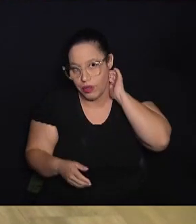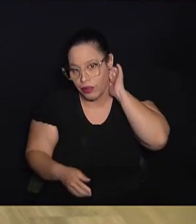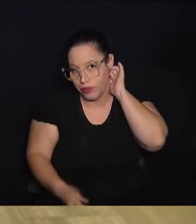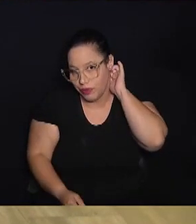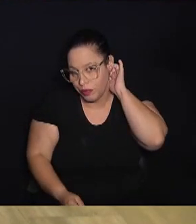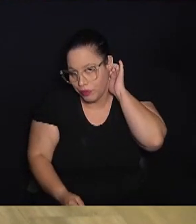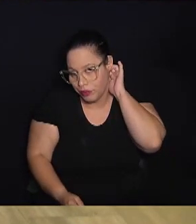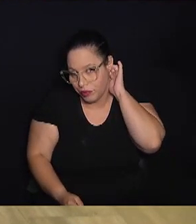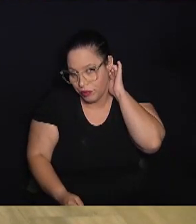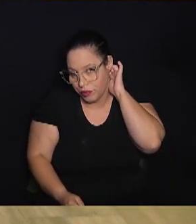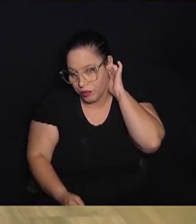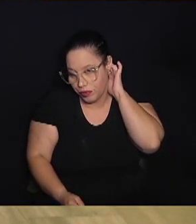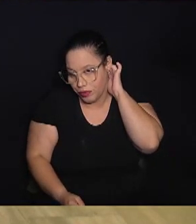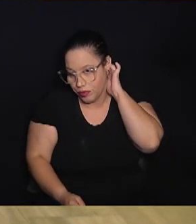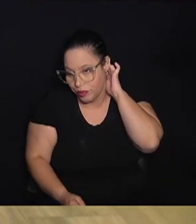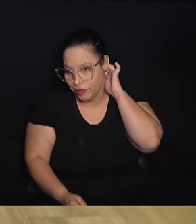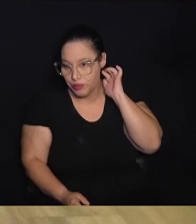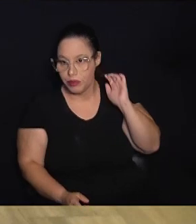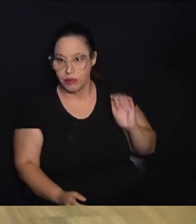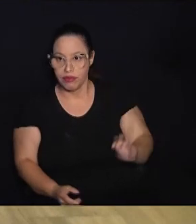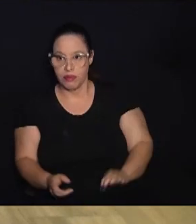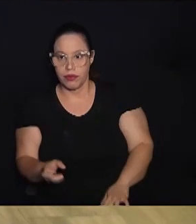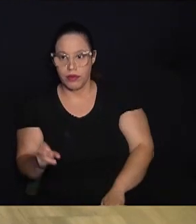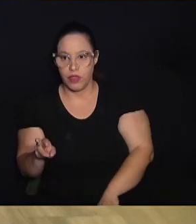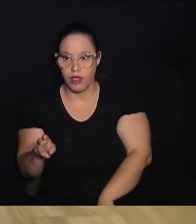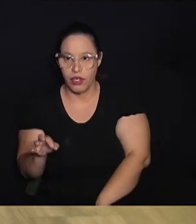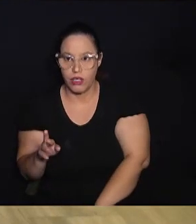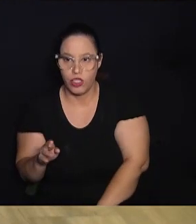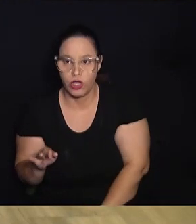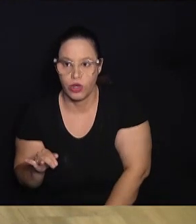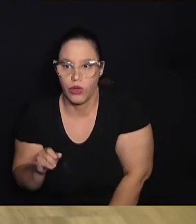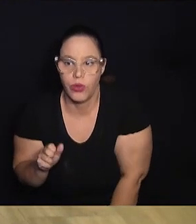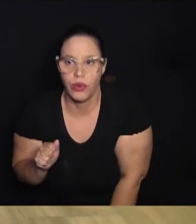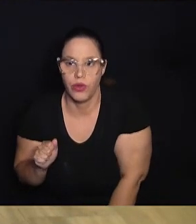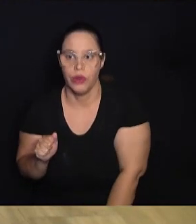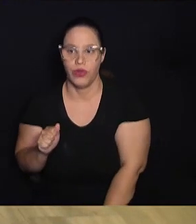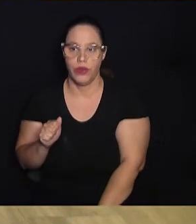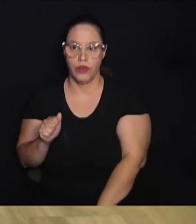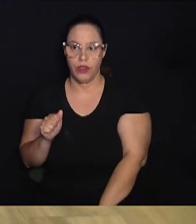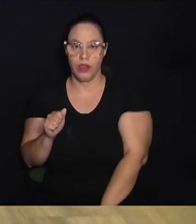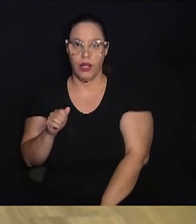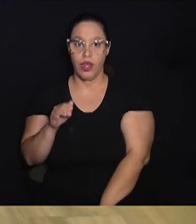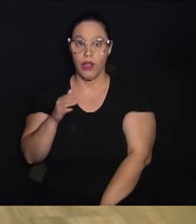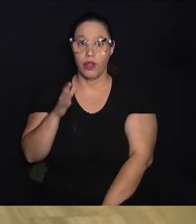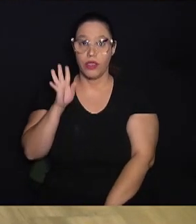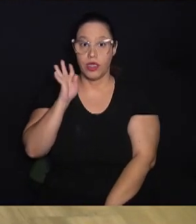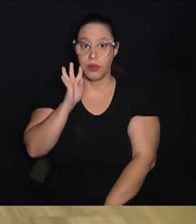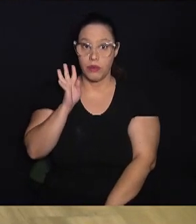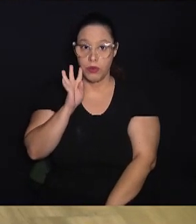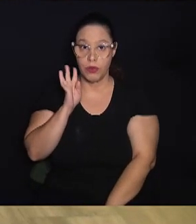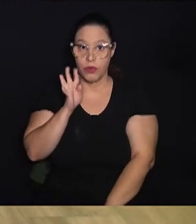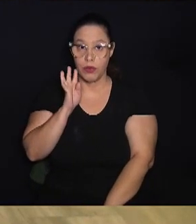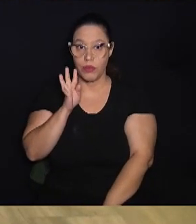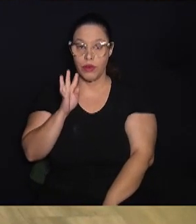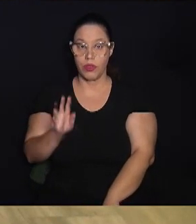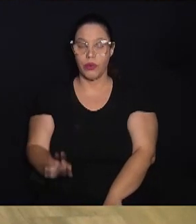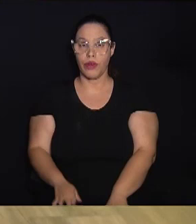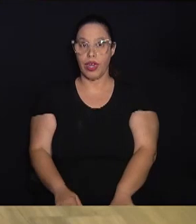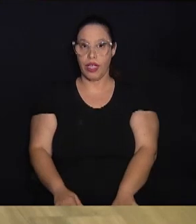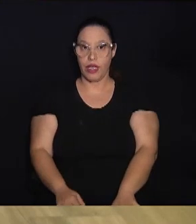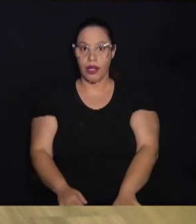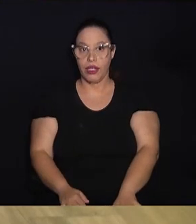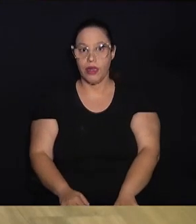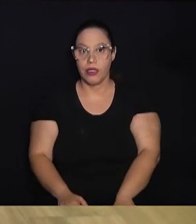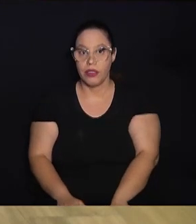entrar aí o vídeo da editora mistifório eu achei muito interessante eu achei muito interessante